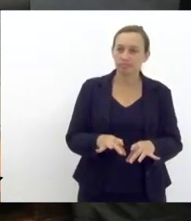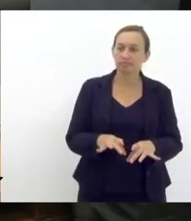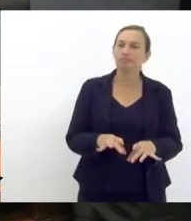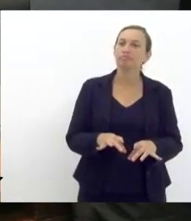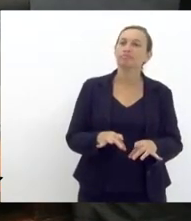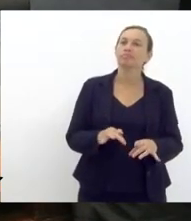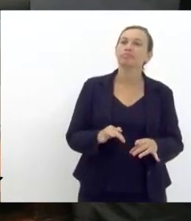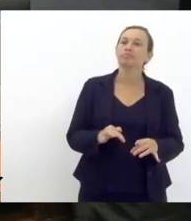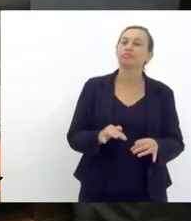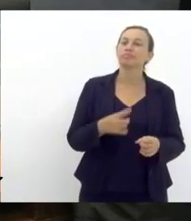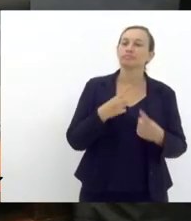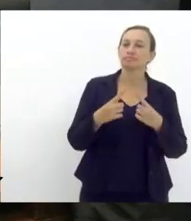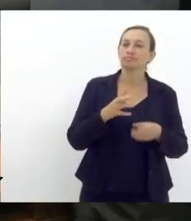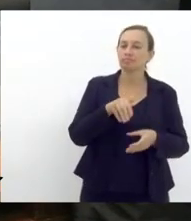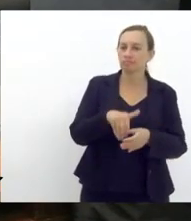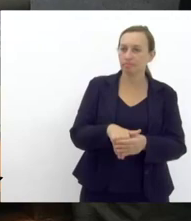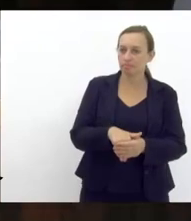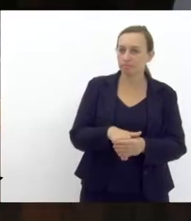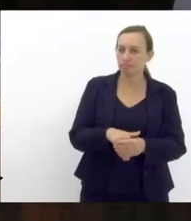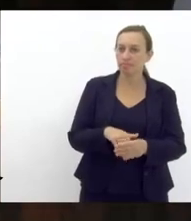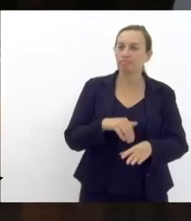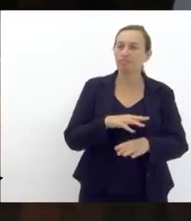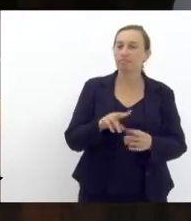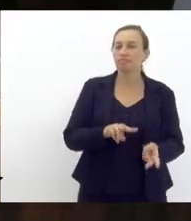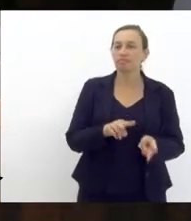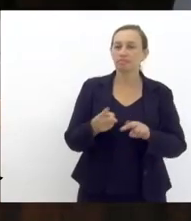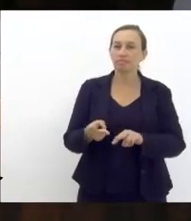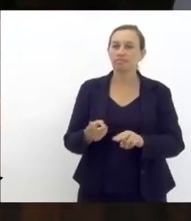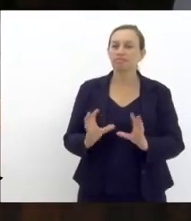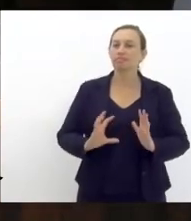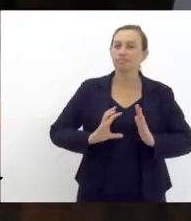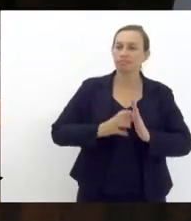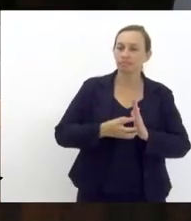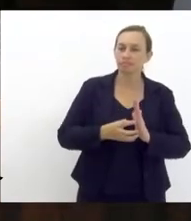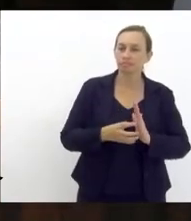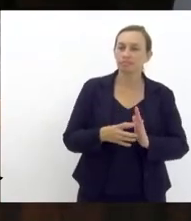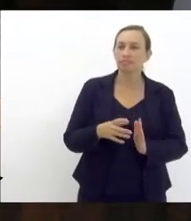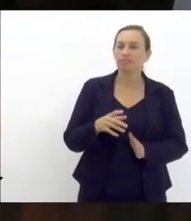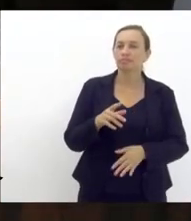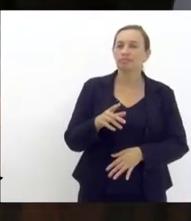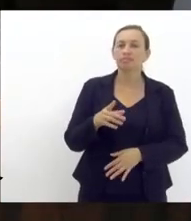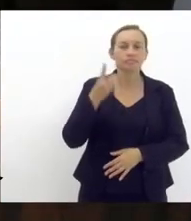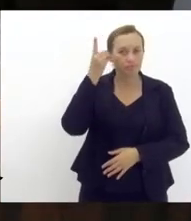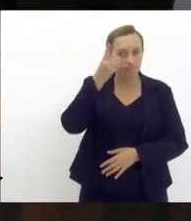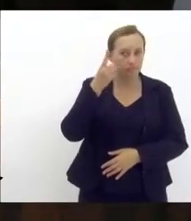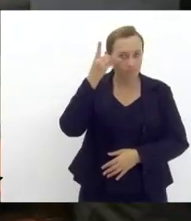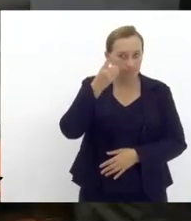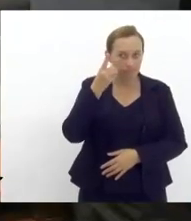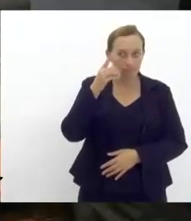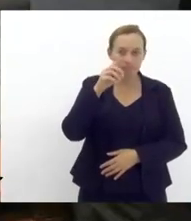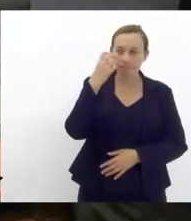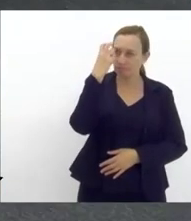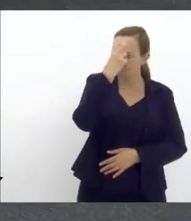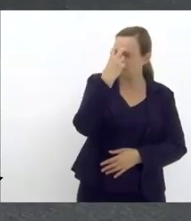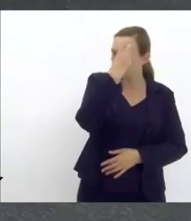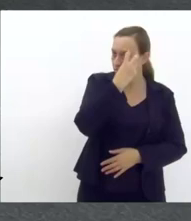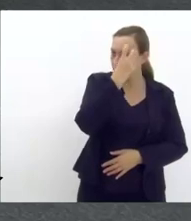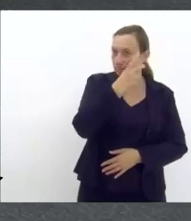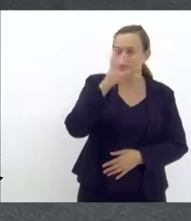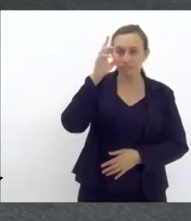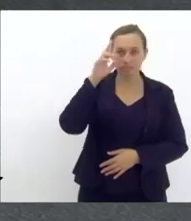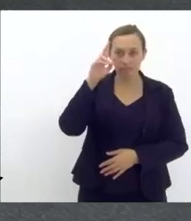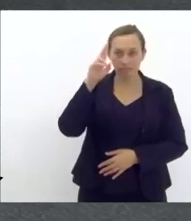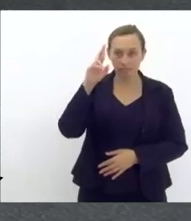discussão em votação para encaminhar pela bancada a deputada Verônica Presidente